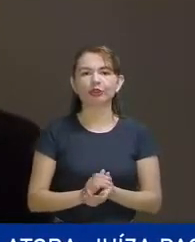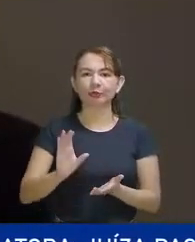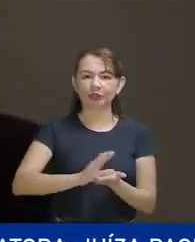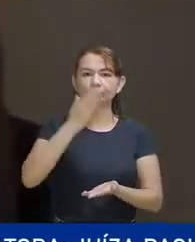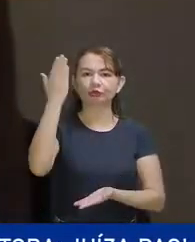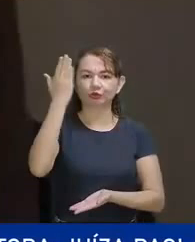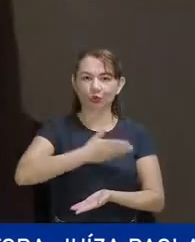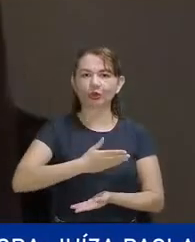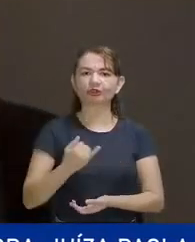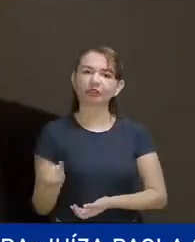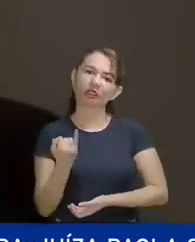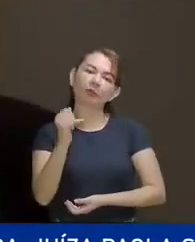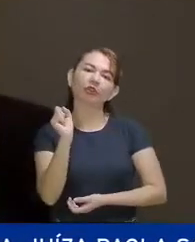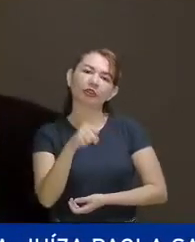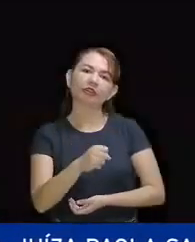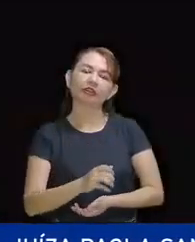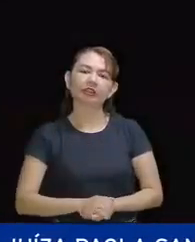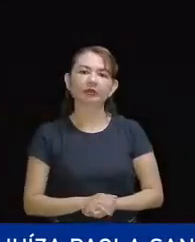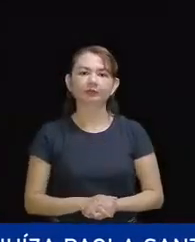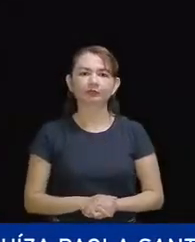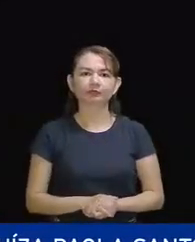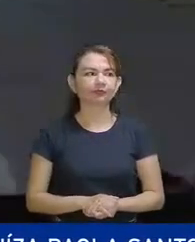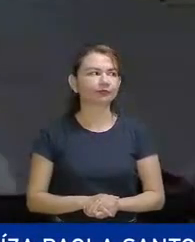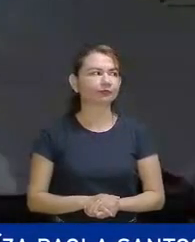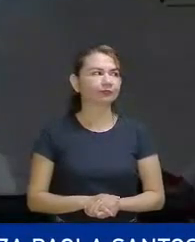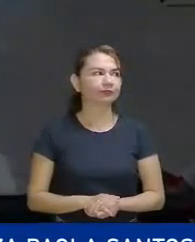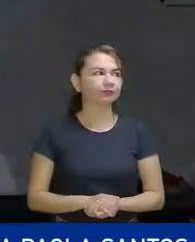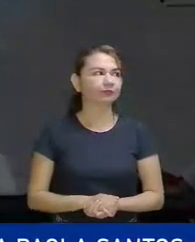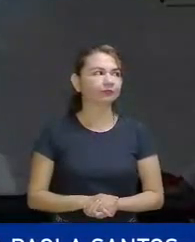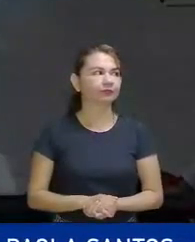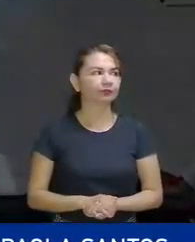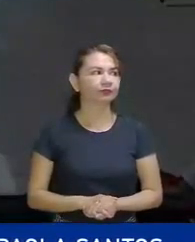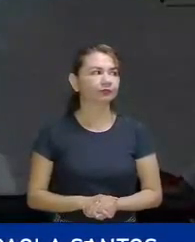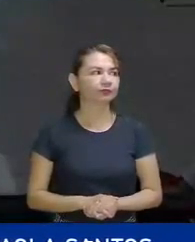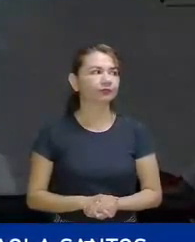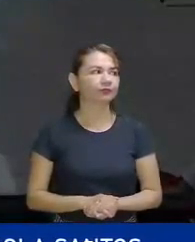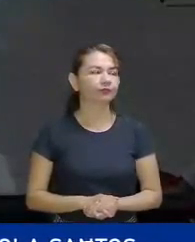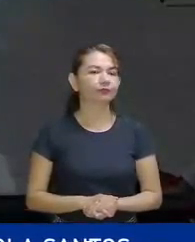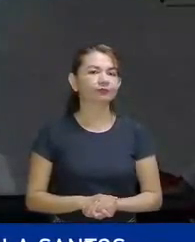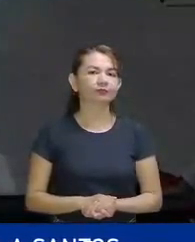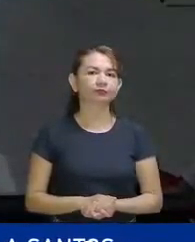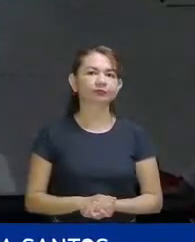possível considerar irregular a despesa que tem esse caráter antieconômico.